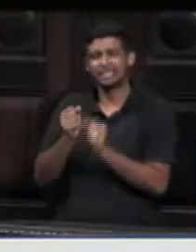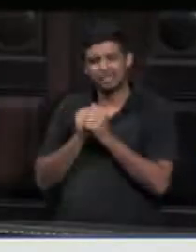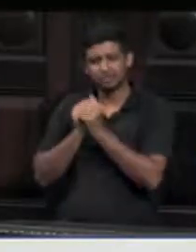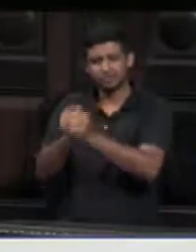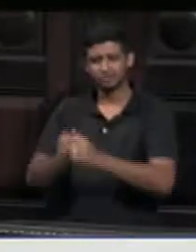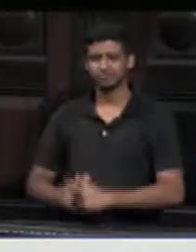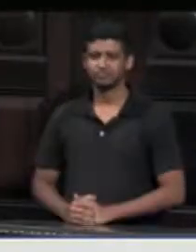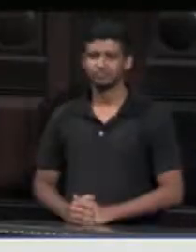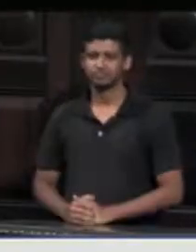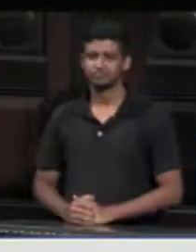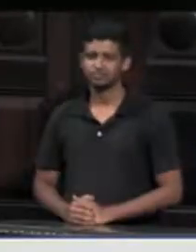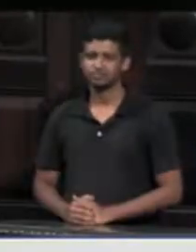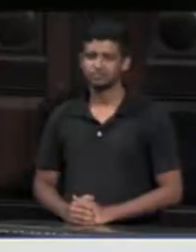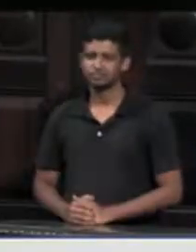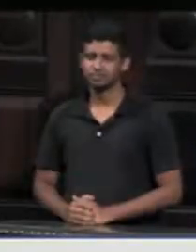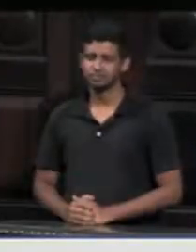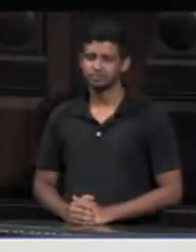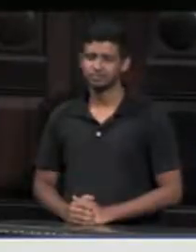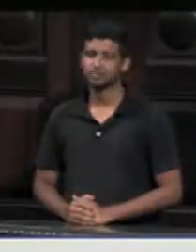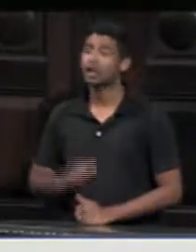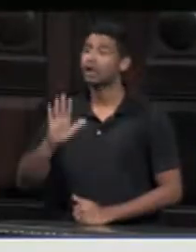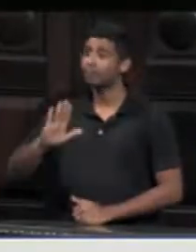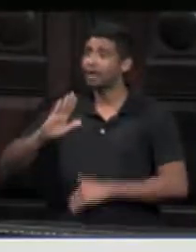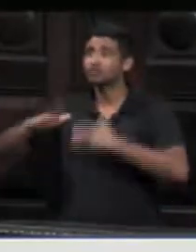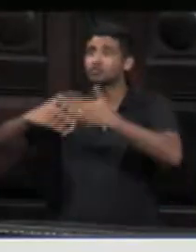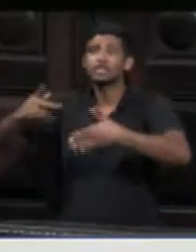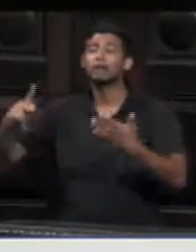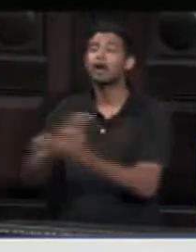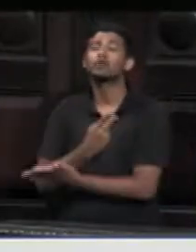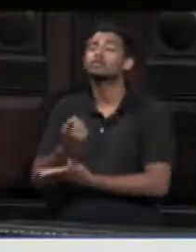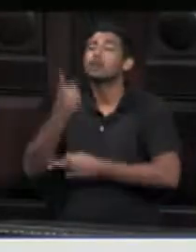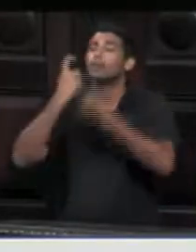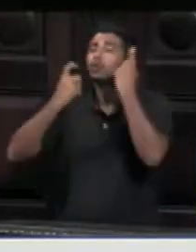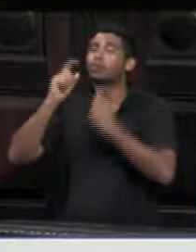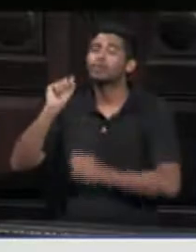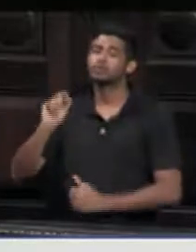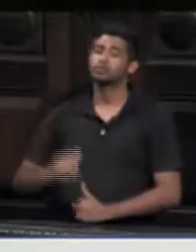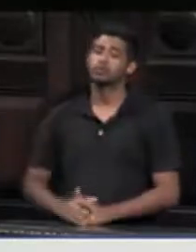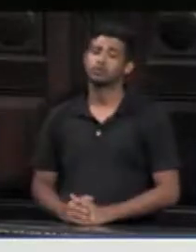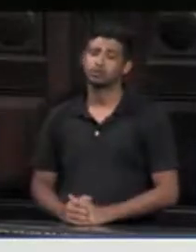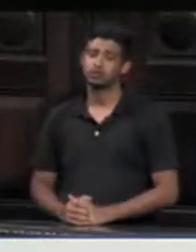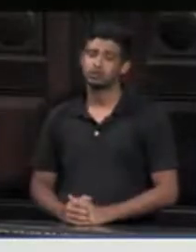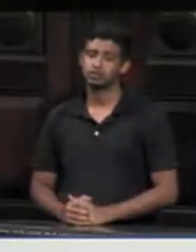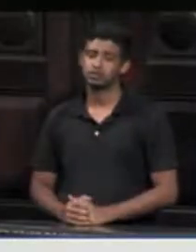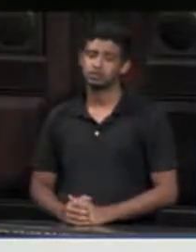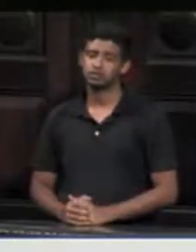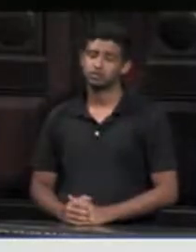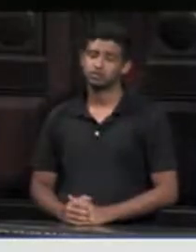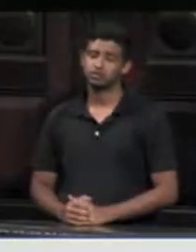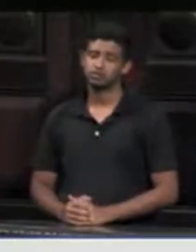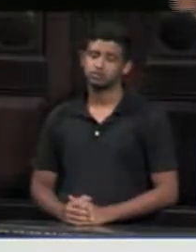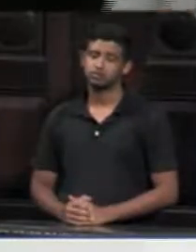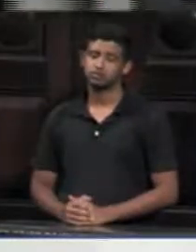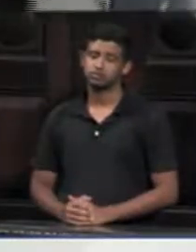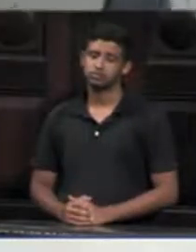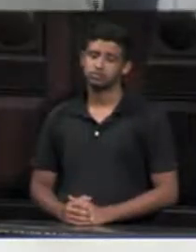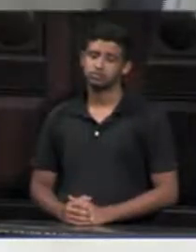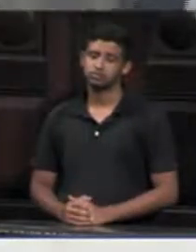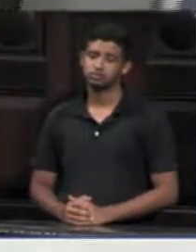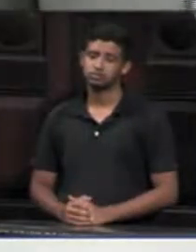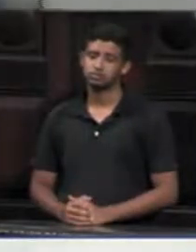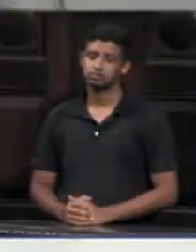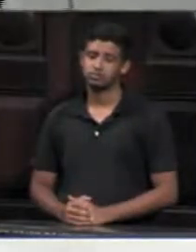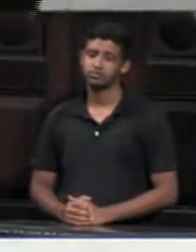determinada fase, houve a preocupação, por incrível que pareça, que